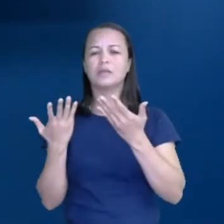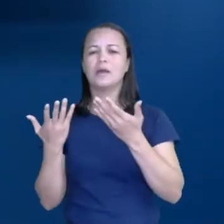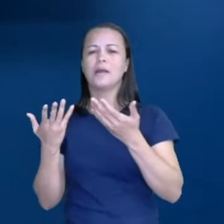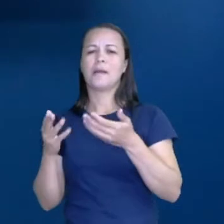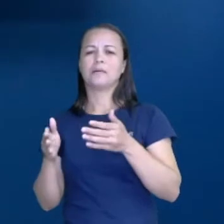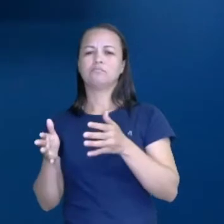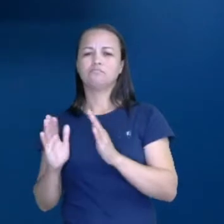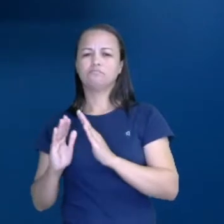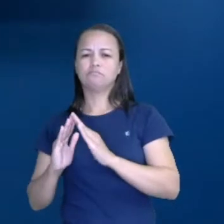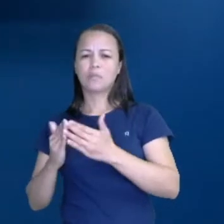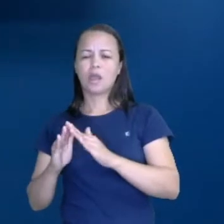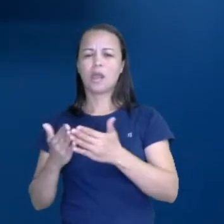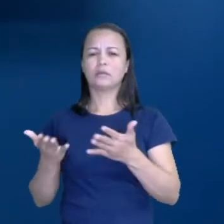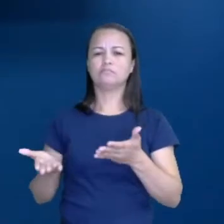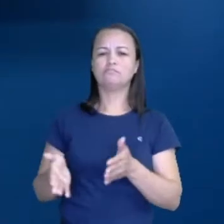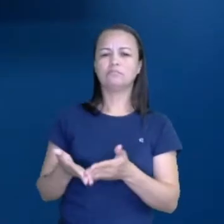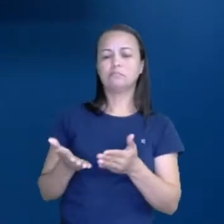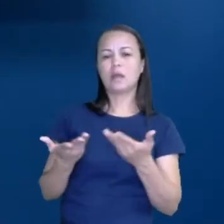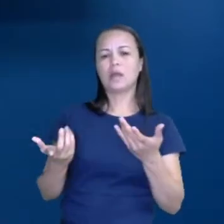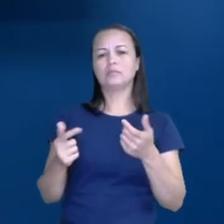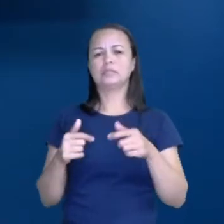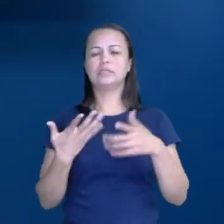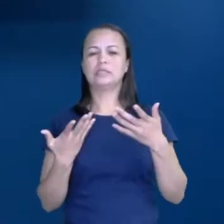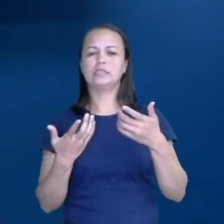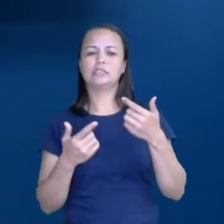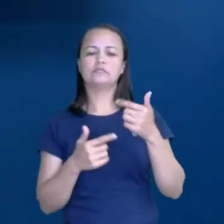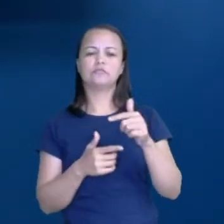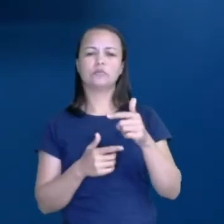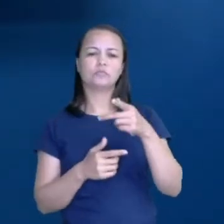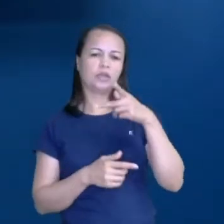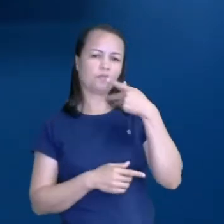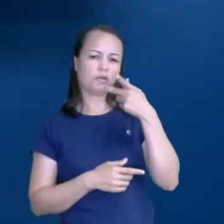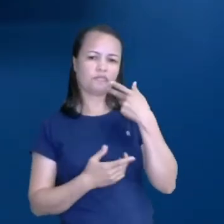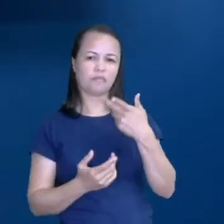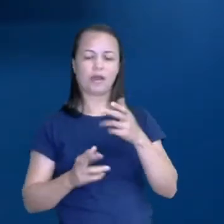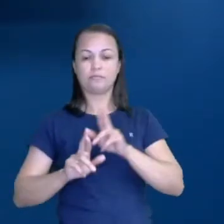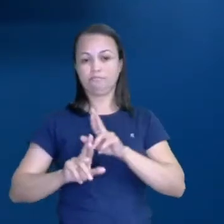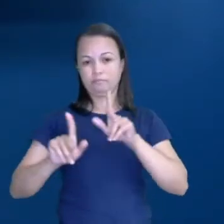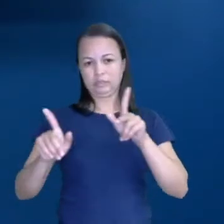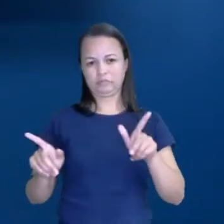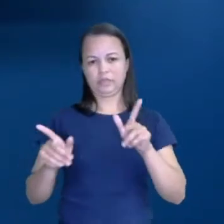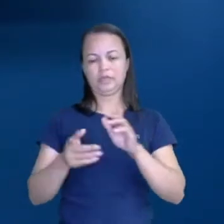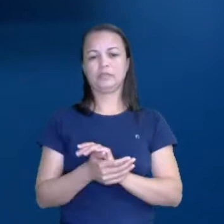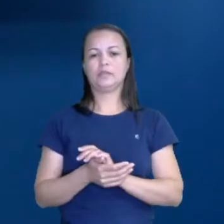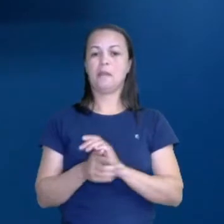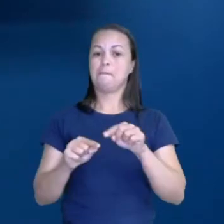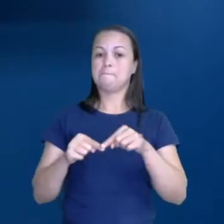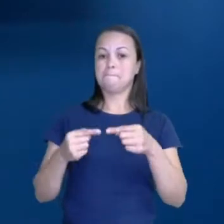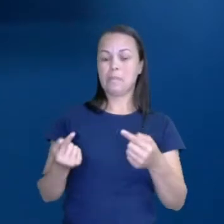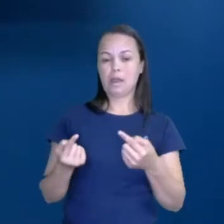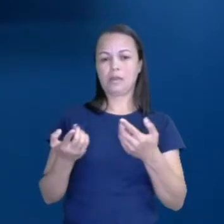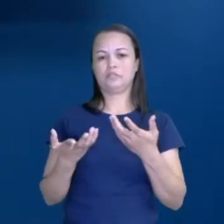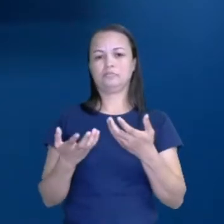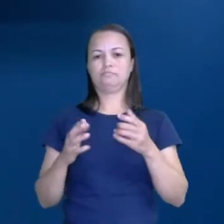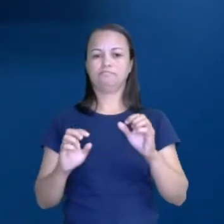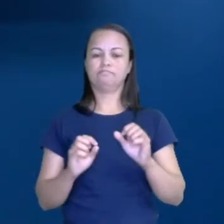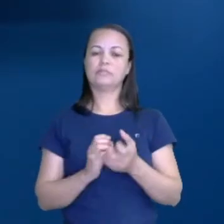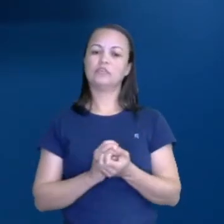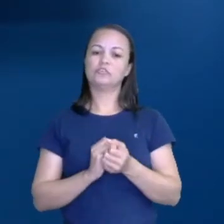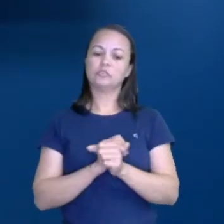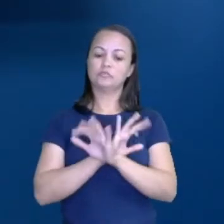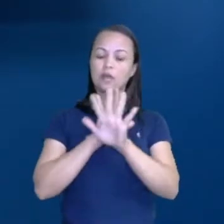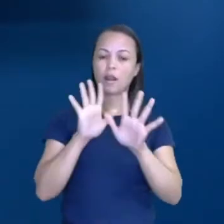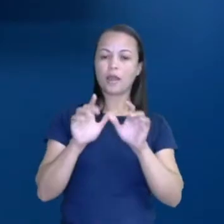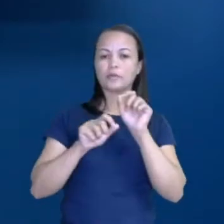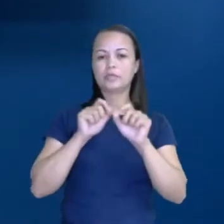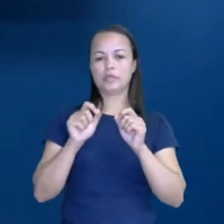zonas que a gente considera zonas elite, né? Vão ter uma fala diferente, tá certo? Mas, deixando claro e muito importante